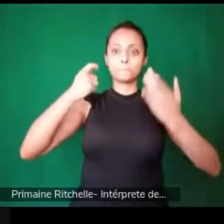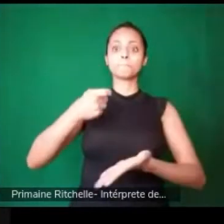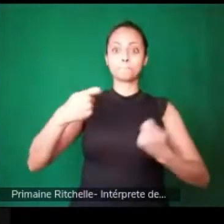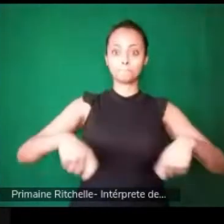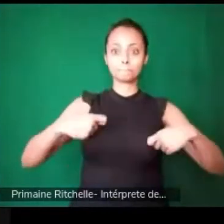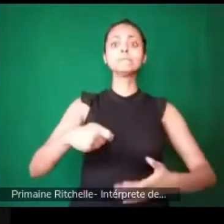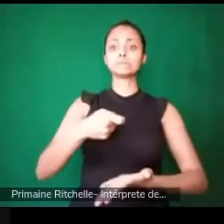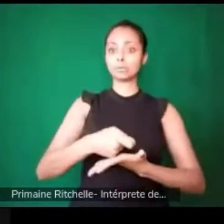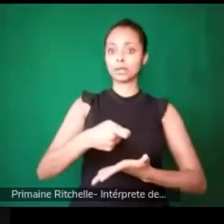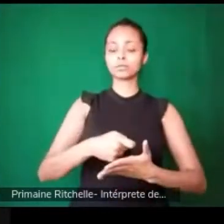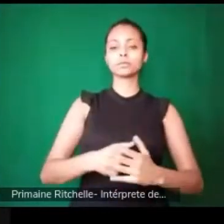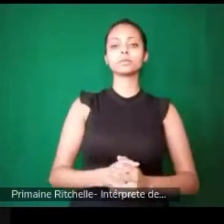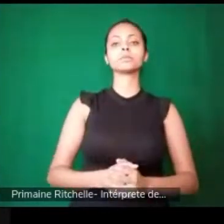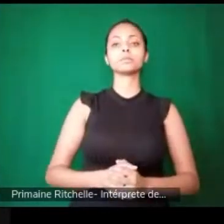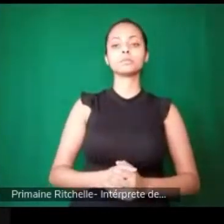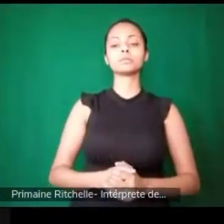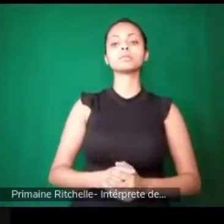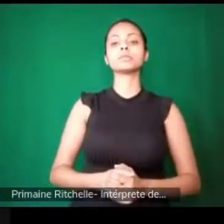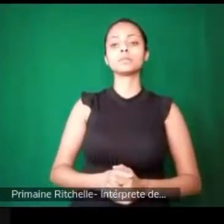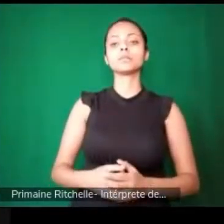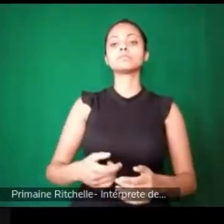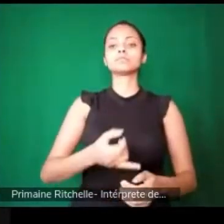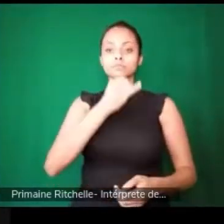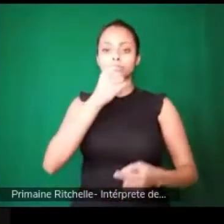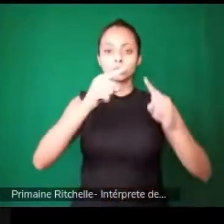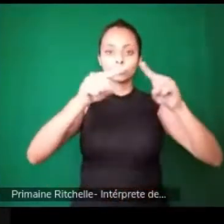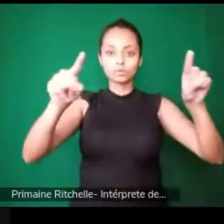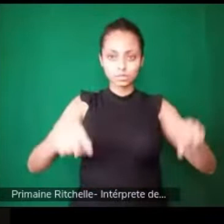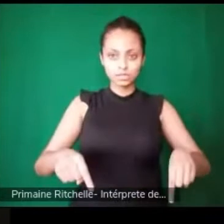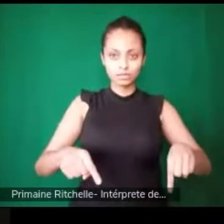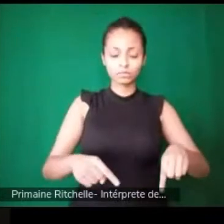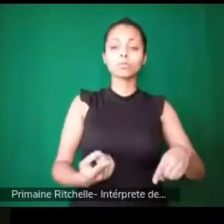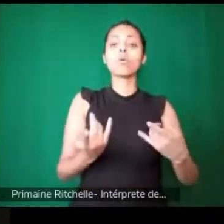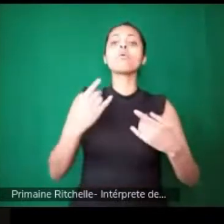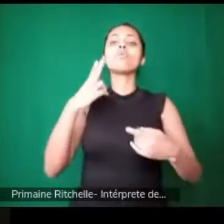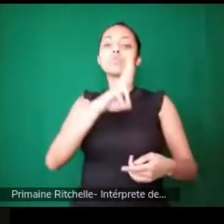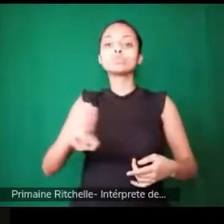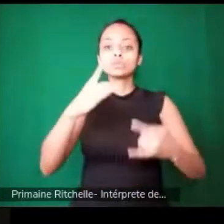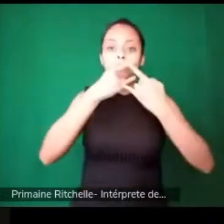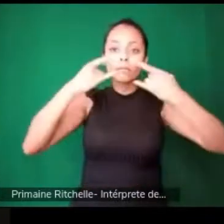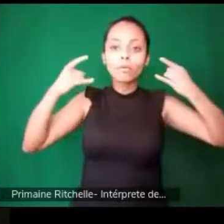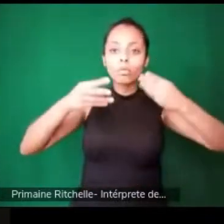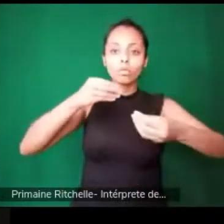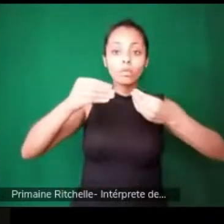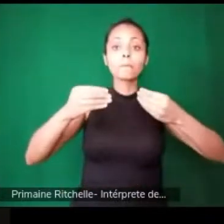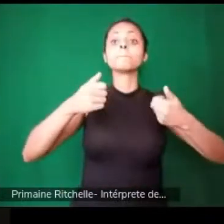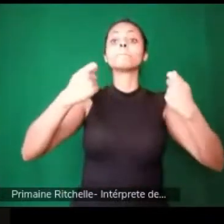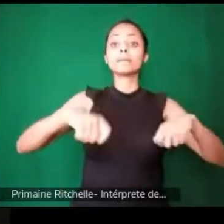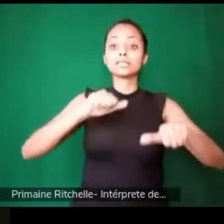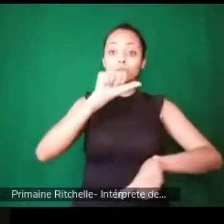né. Se o servidor estiver usando máscara de pano, ele deve trocar a cada 2 horas, né? E os demais modelos,